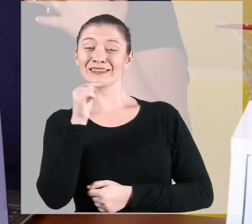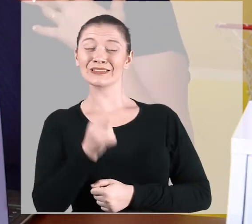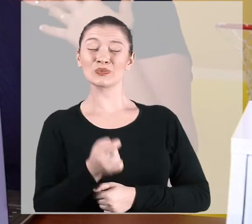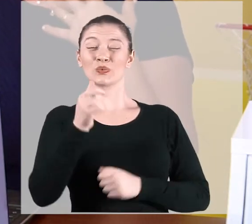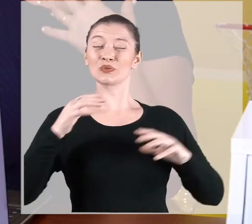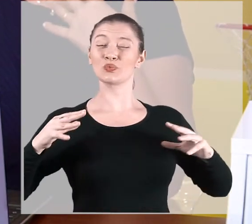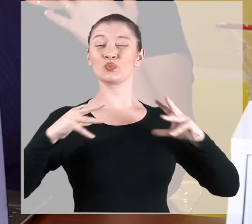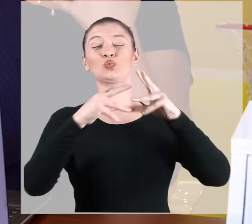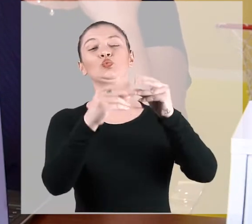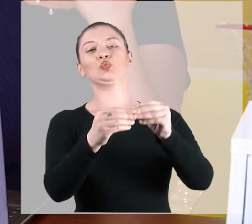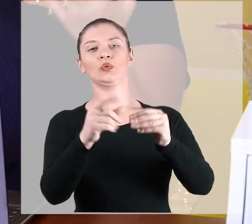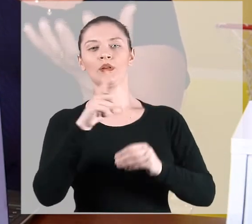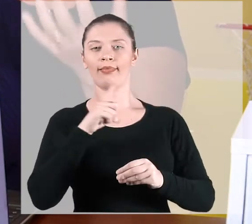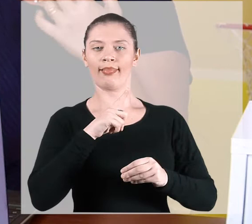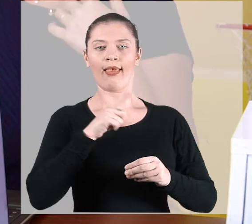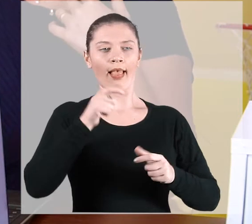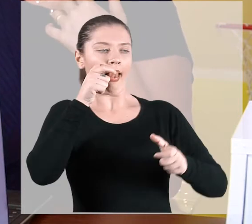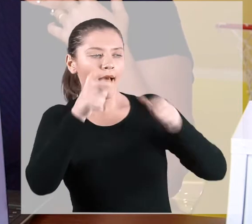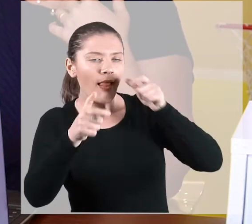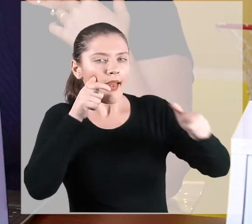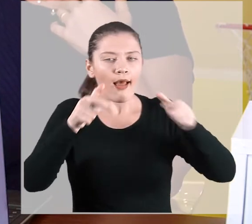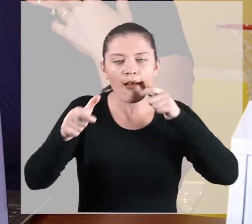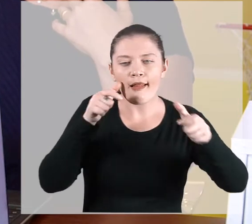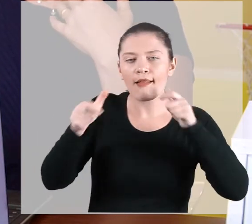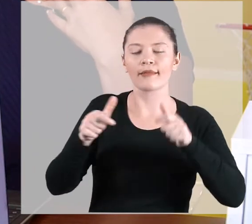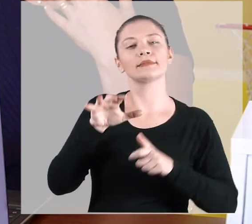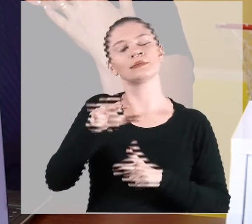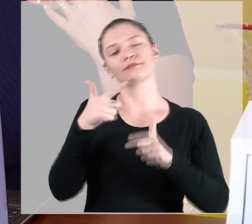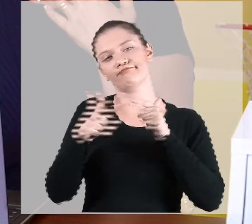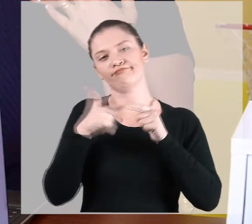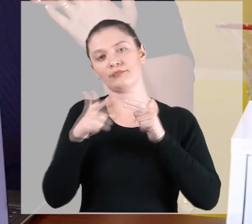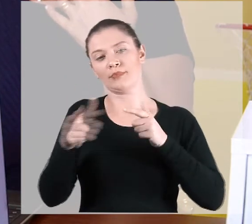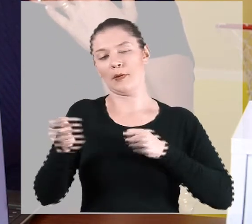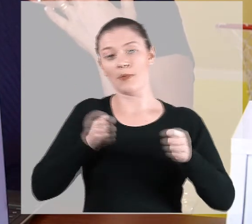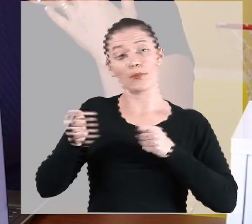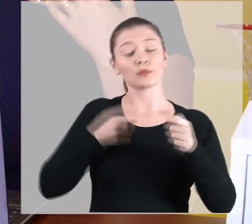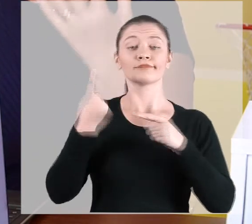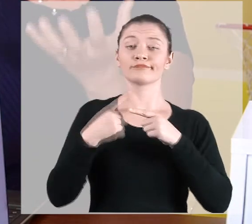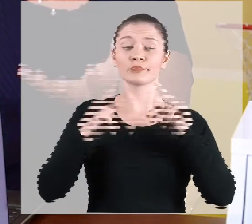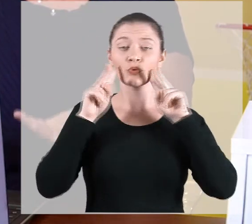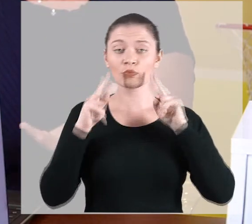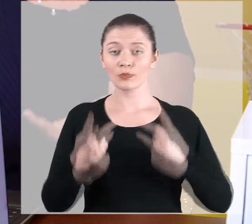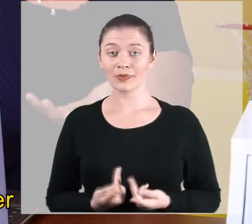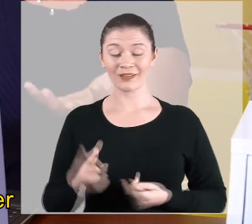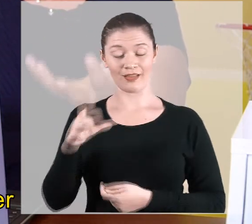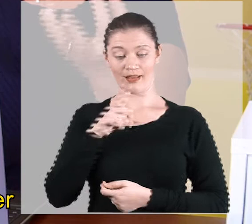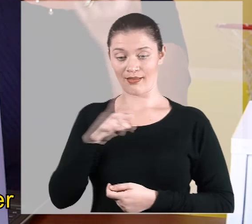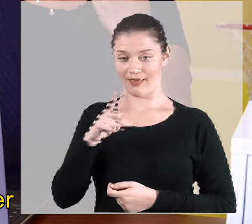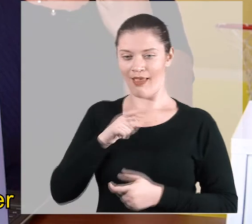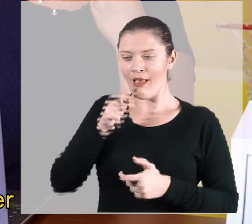de interesse. Então, esse é um problema que tem que ser controlado, porque o ser humano se tiver conflito de interesse, há